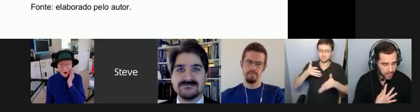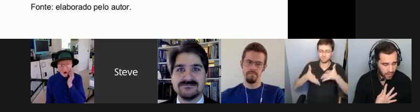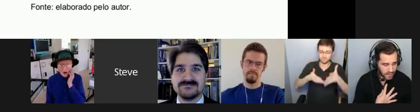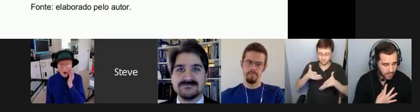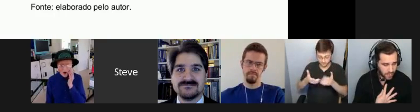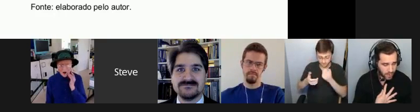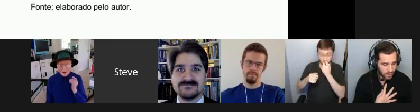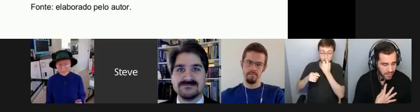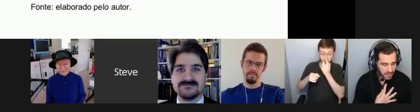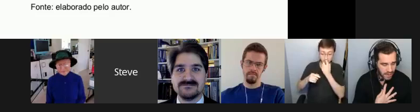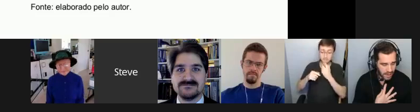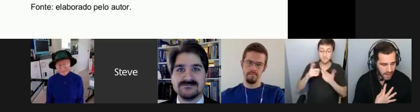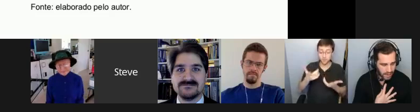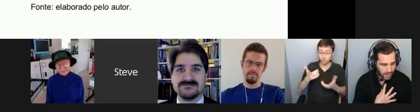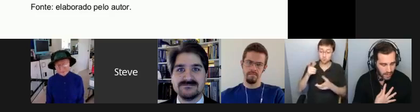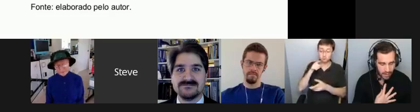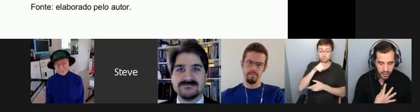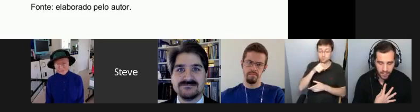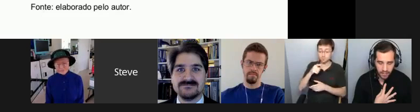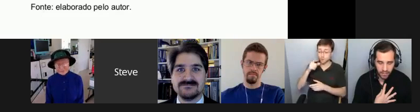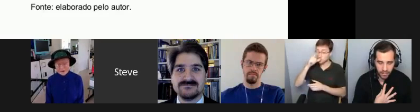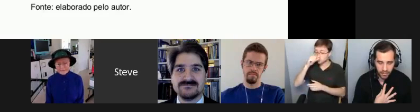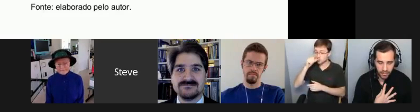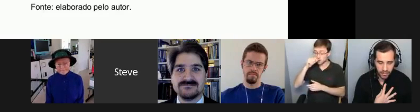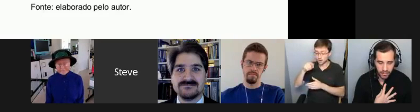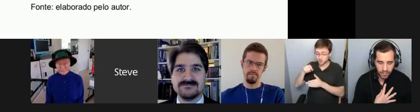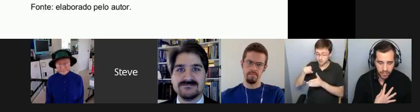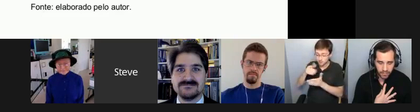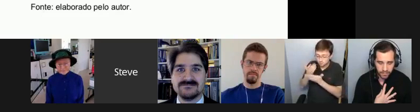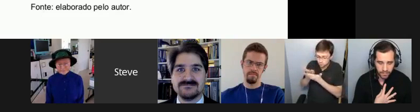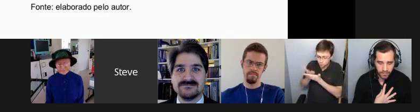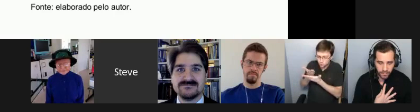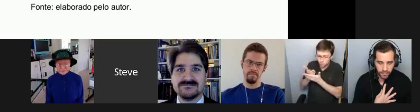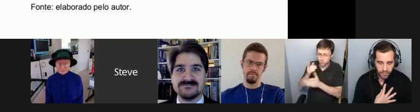como nós conseguimos produzir ela